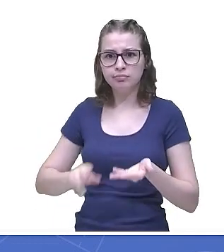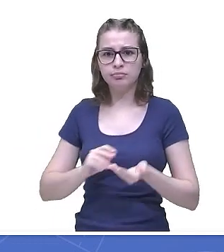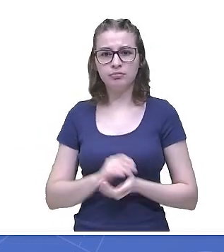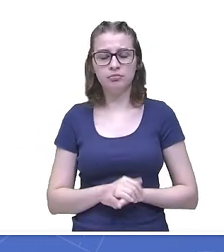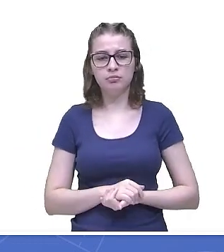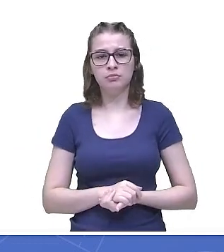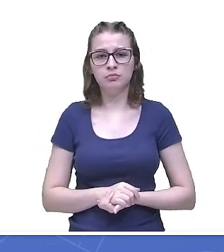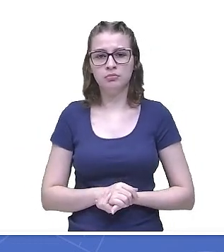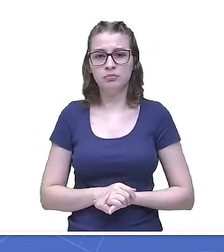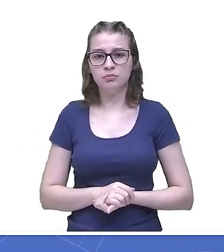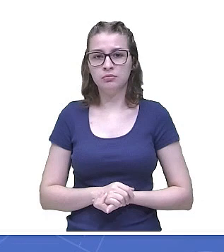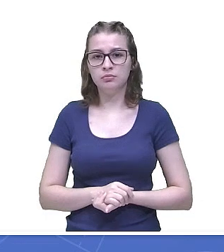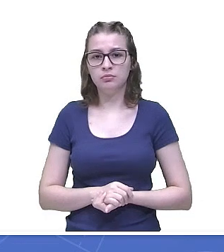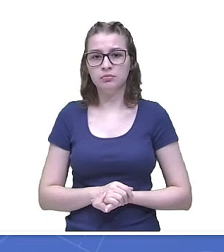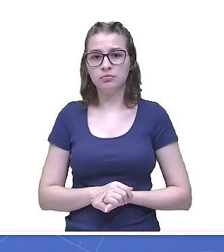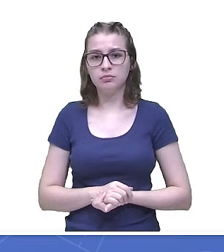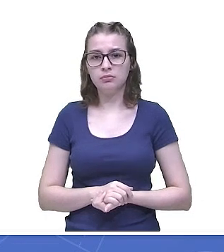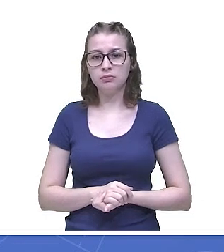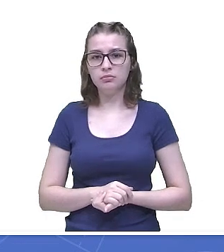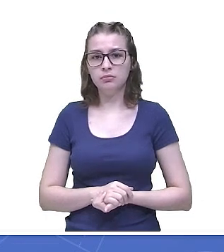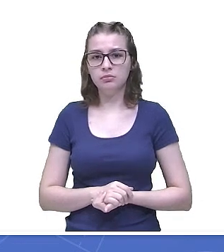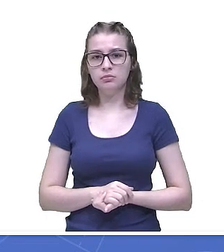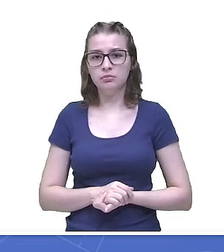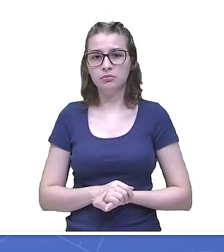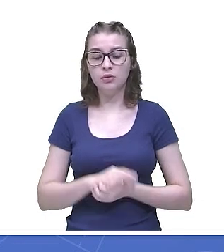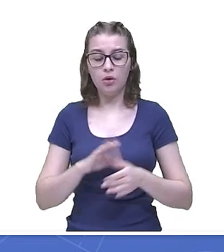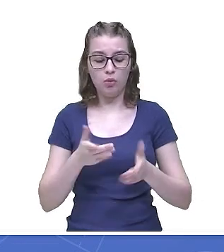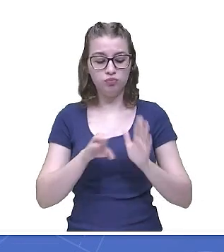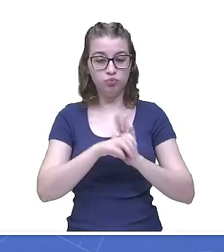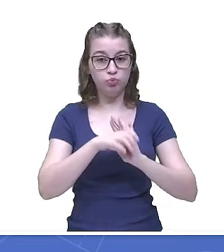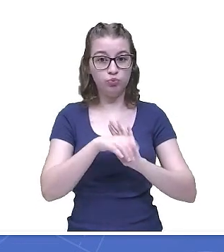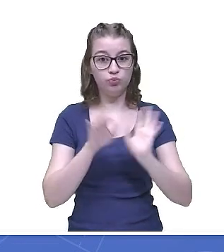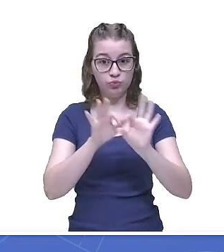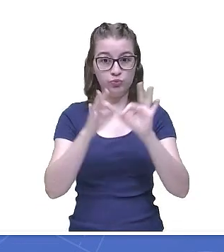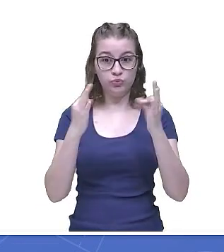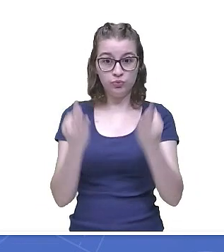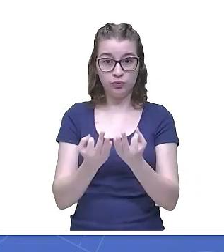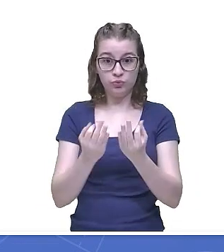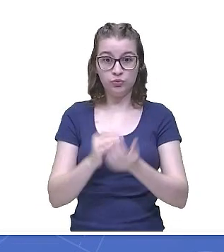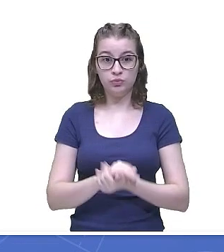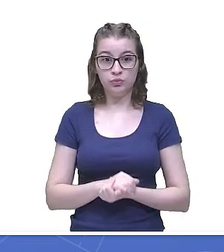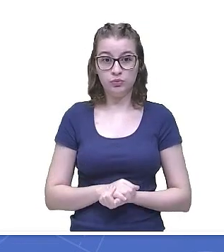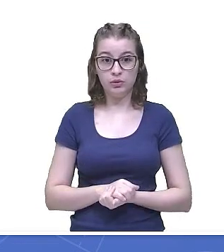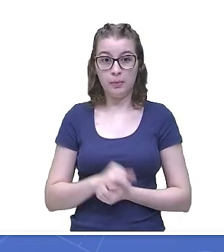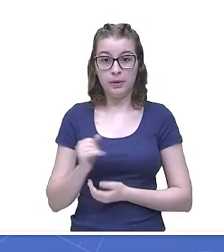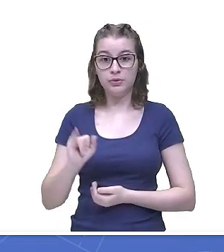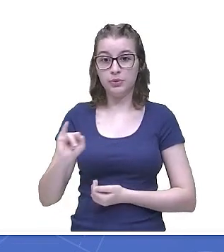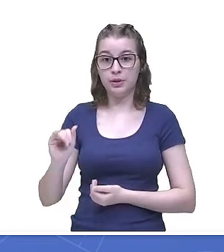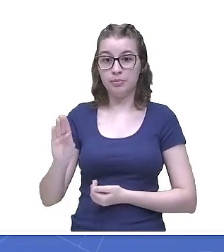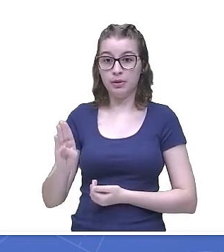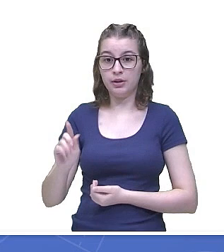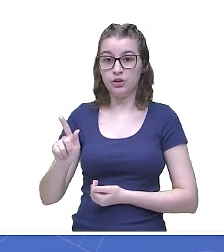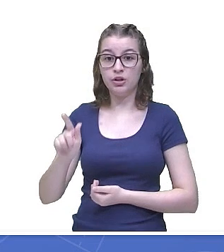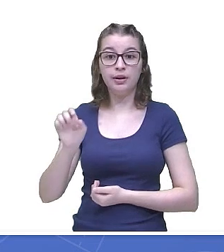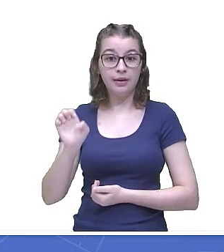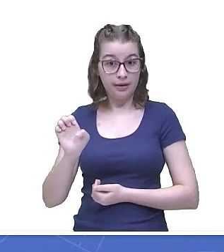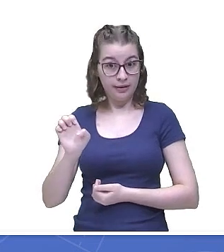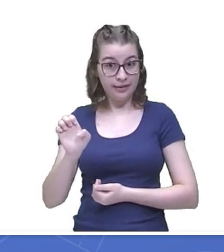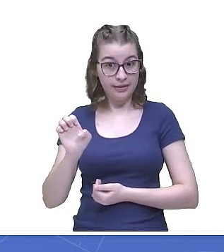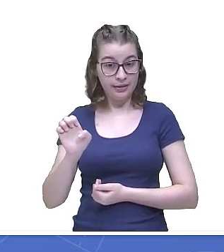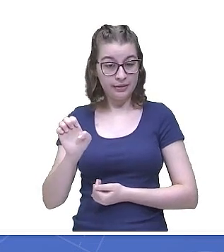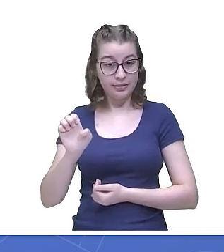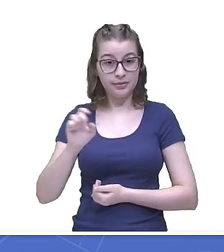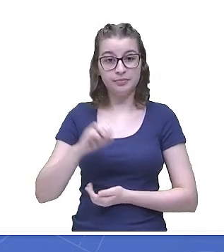você trazer o conceito de família. Já o Instituto Brasileiro de Geografia e Estatística, o